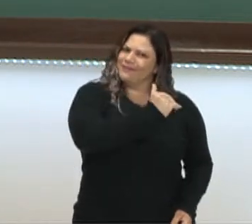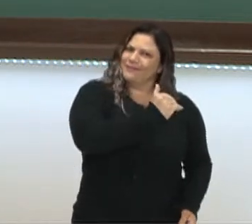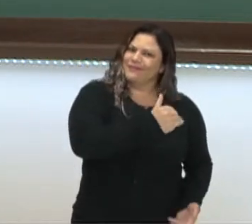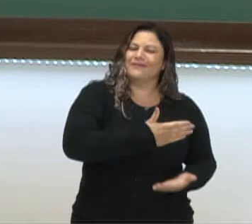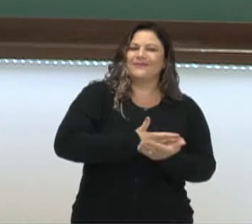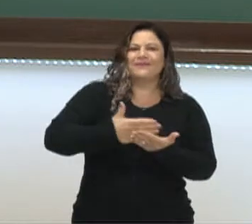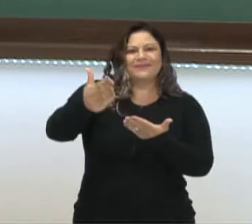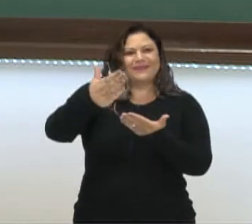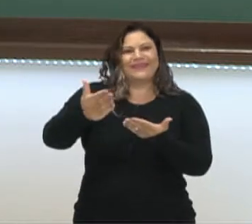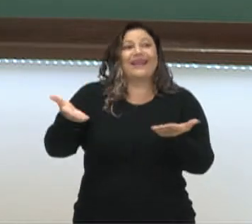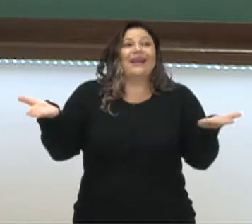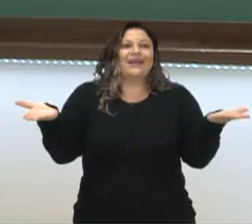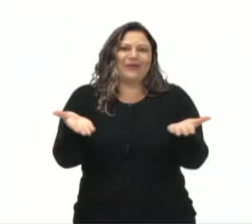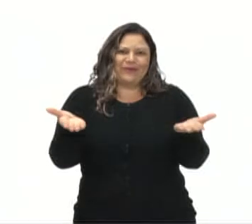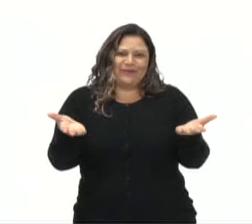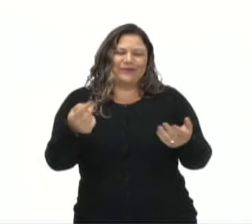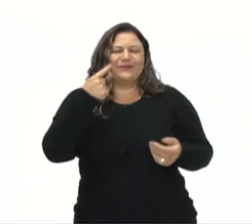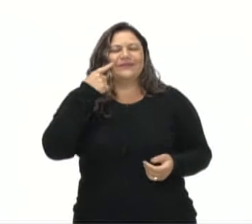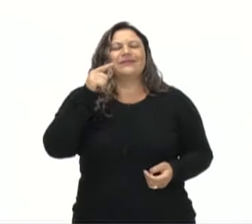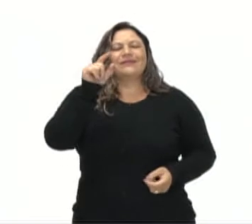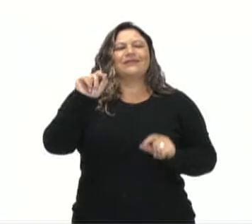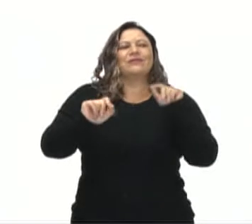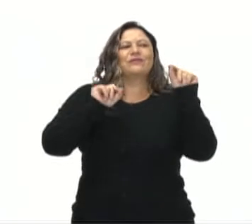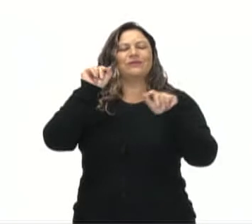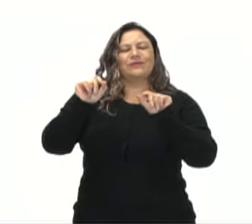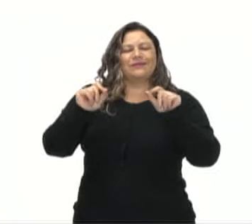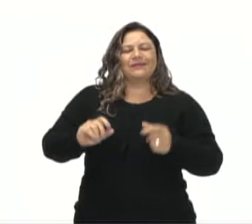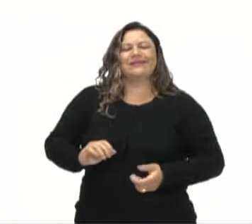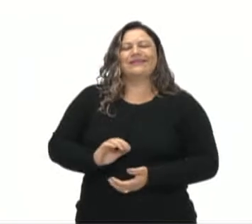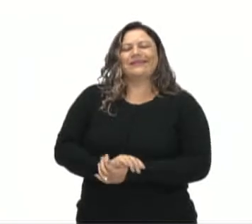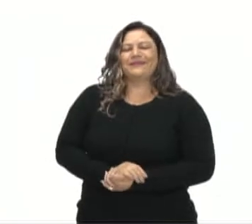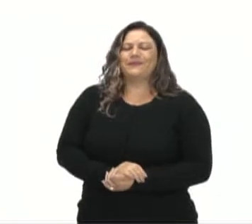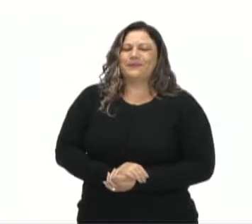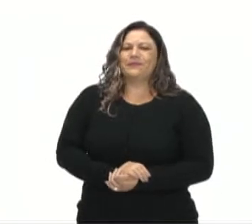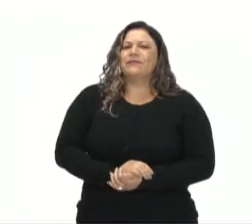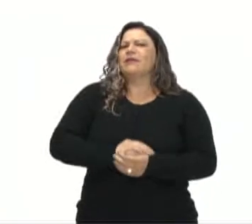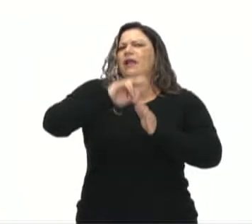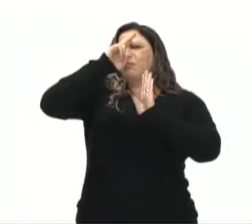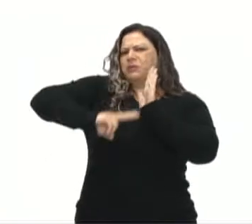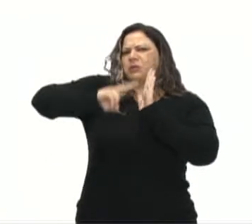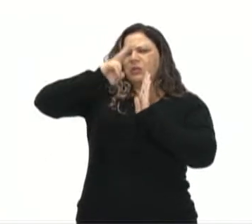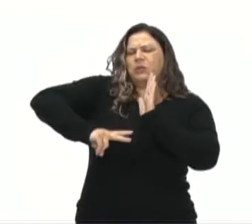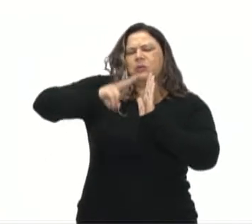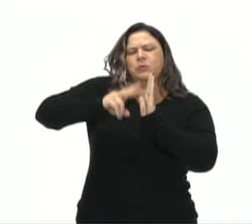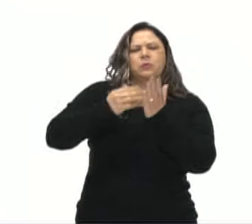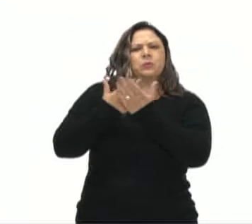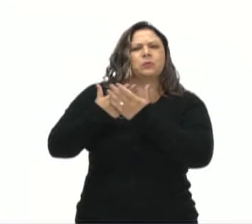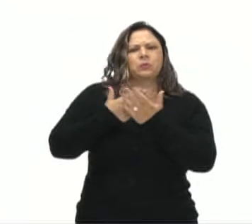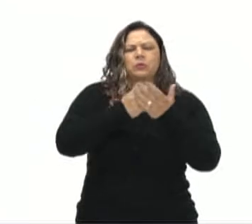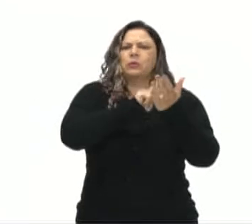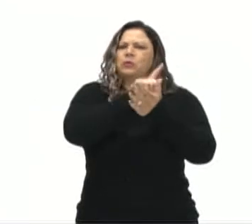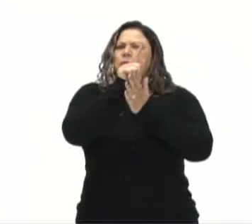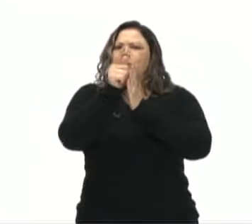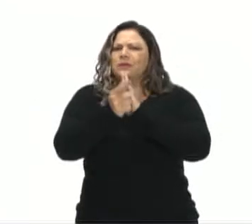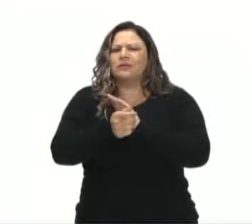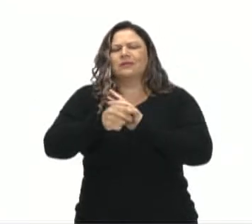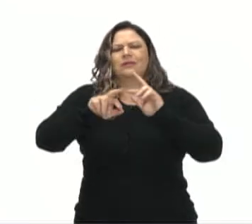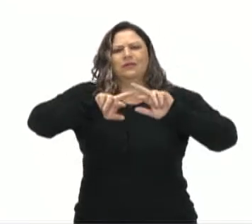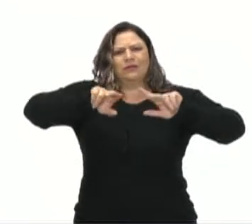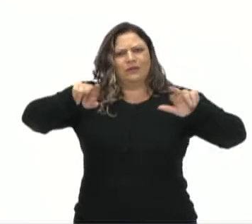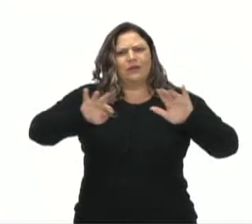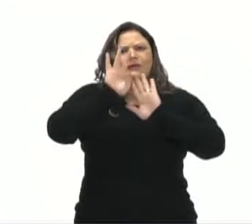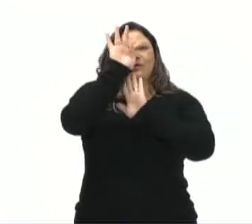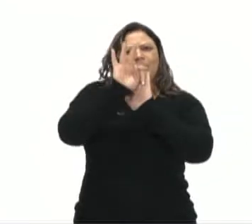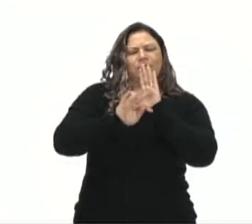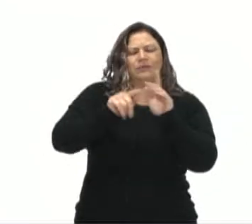Hoje, vamos aqui, compreender a partir da leitura e estudo do gênero textual, sinopse, as